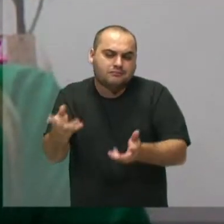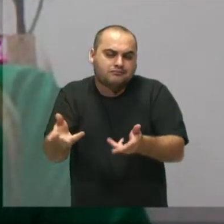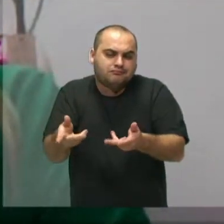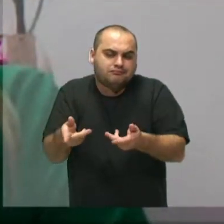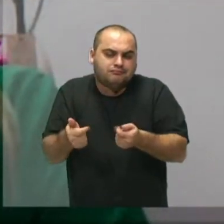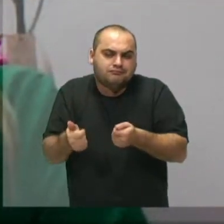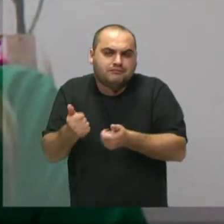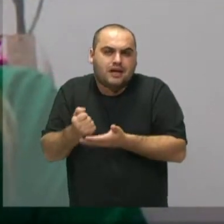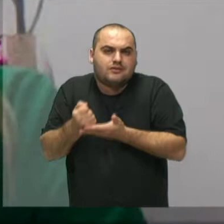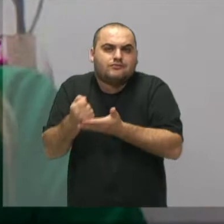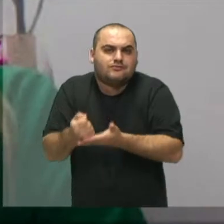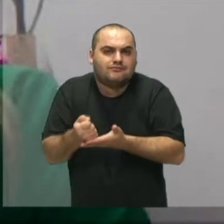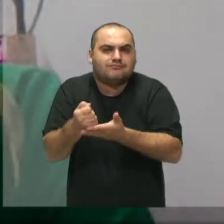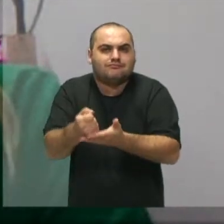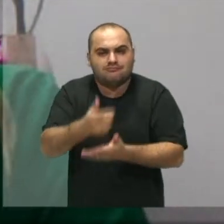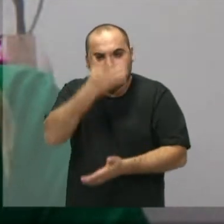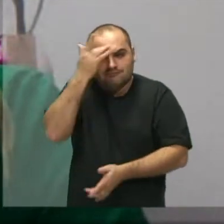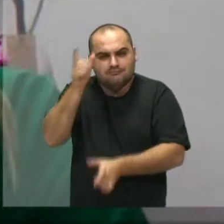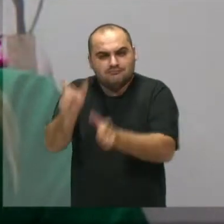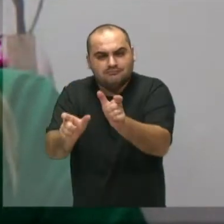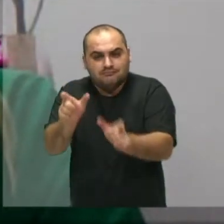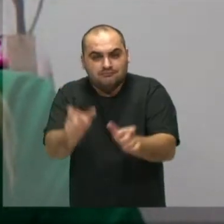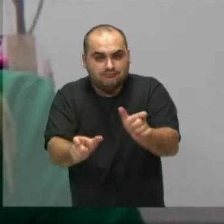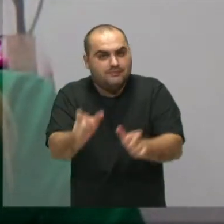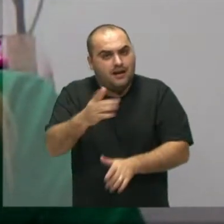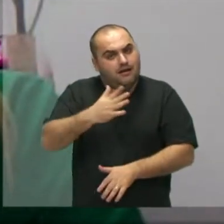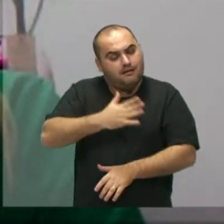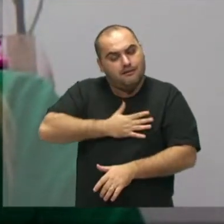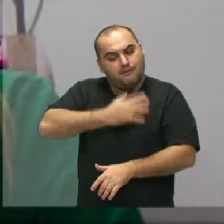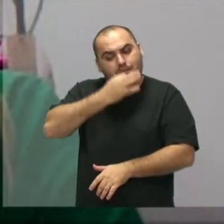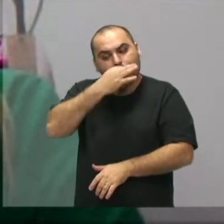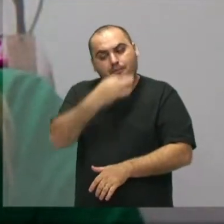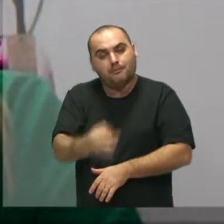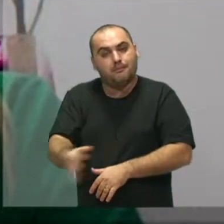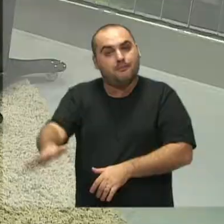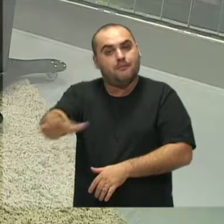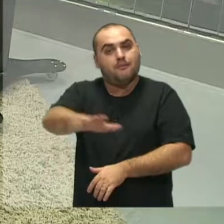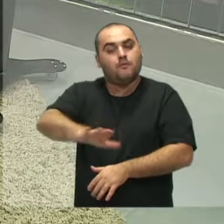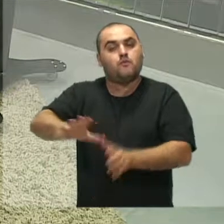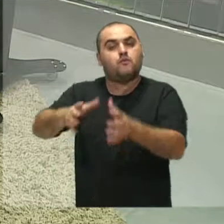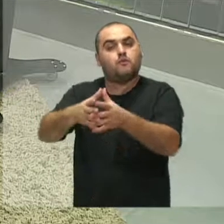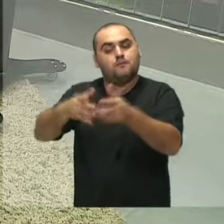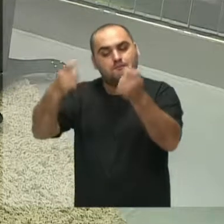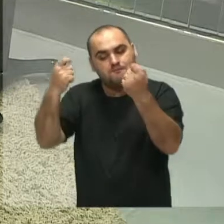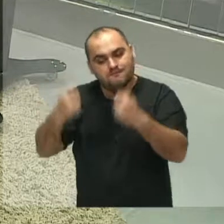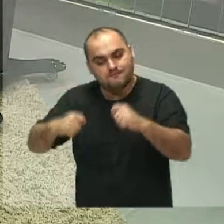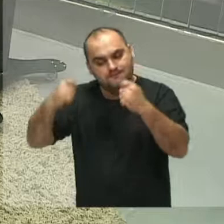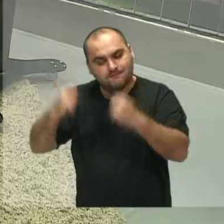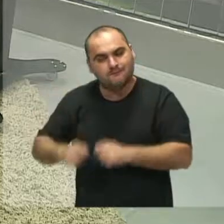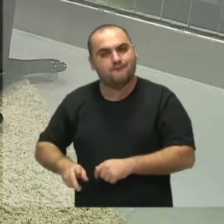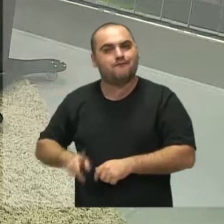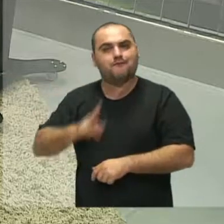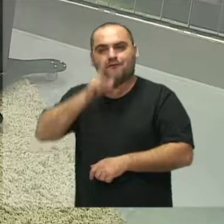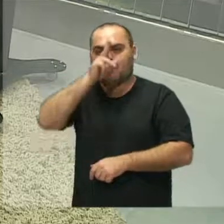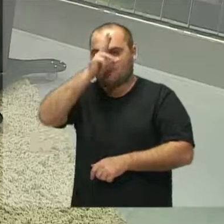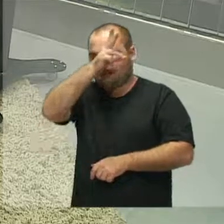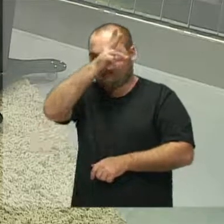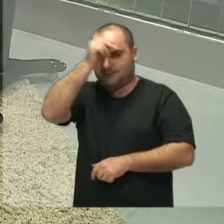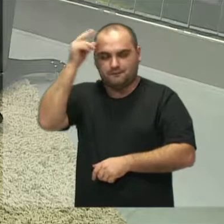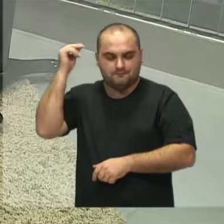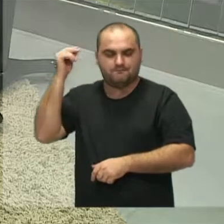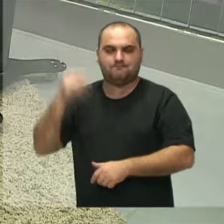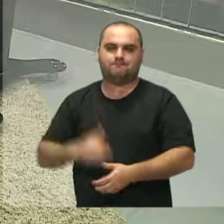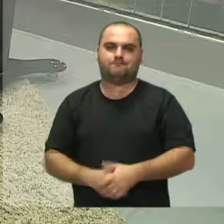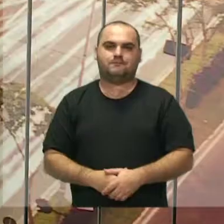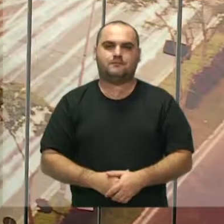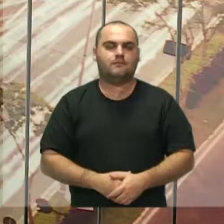essas pessoas que, na minha visão, são pessoas que precisam muito de um olhar do poder público.